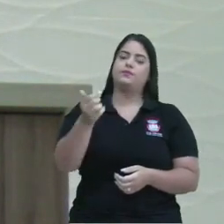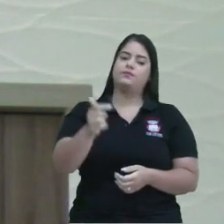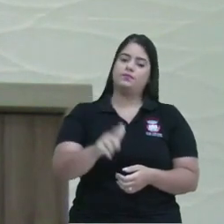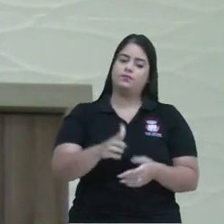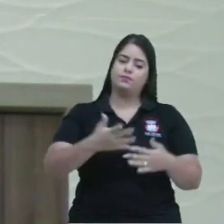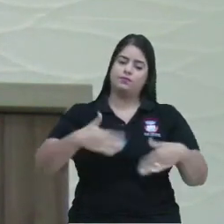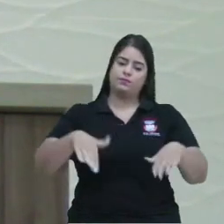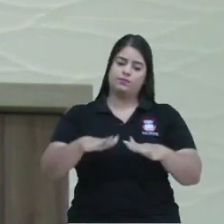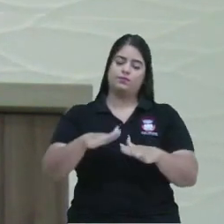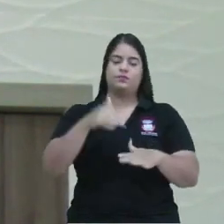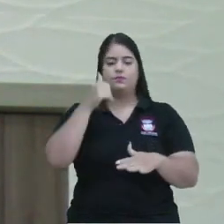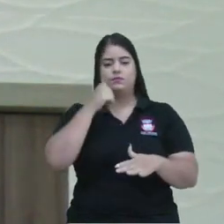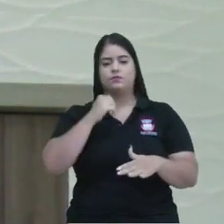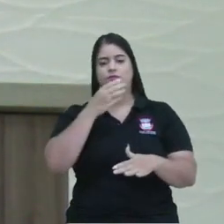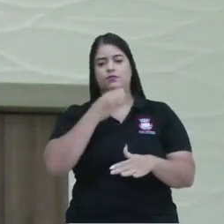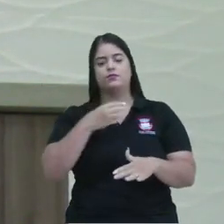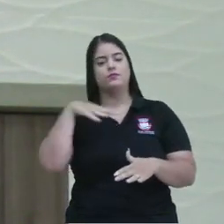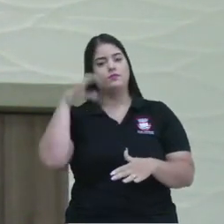a todos e a todas.